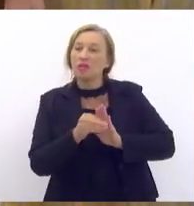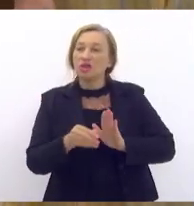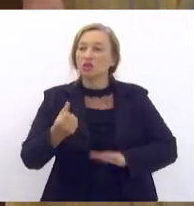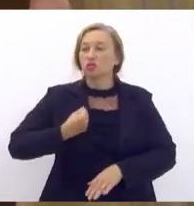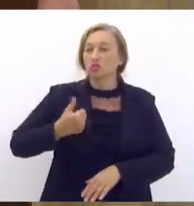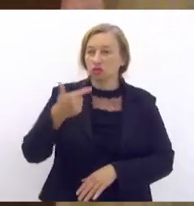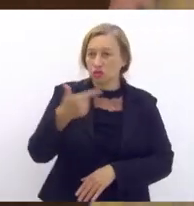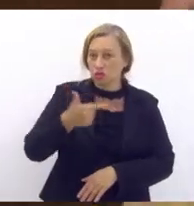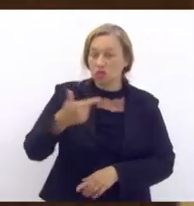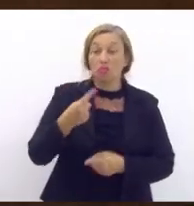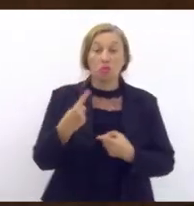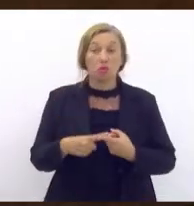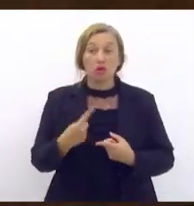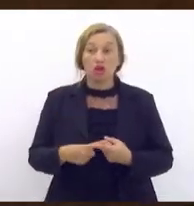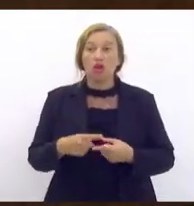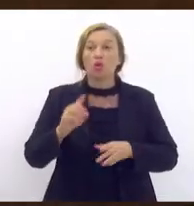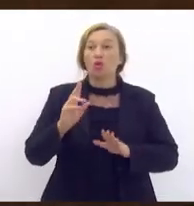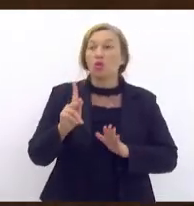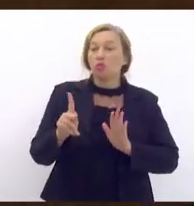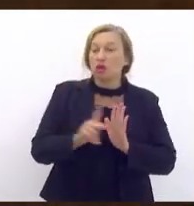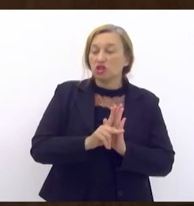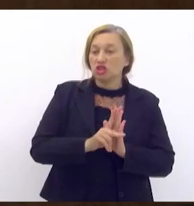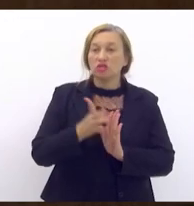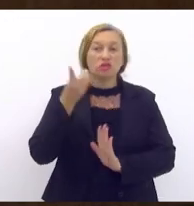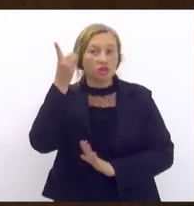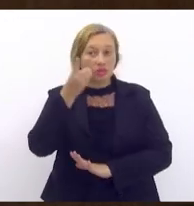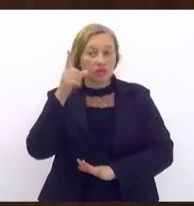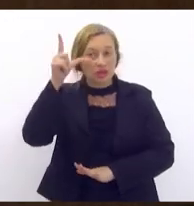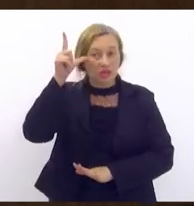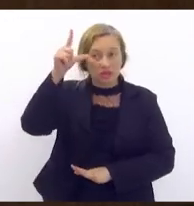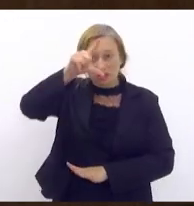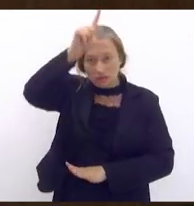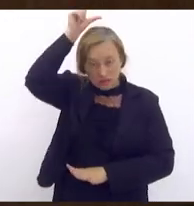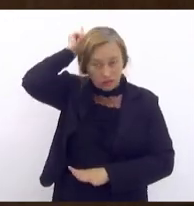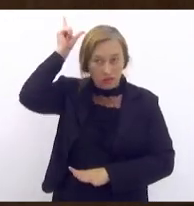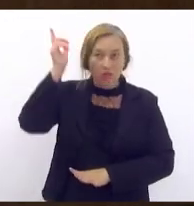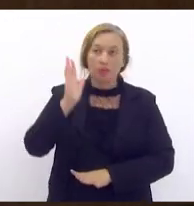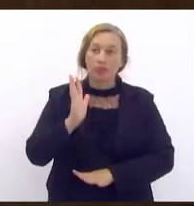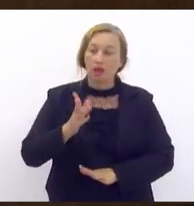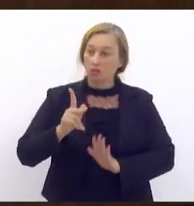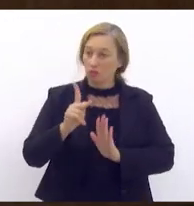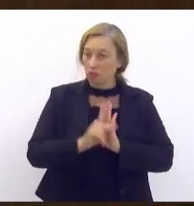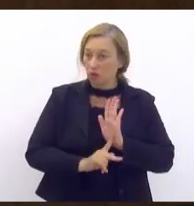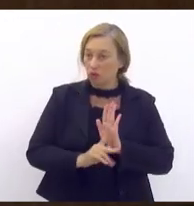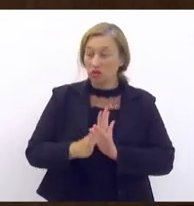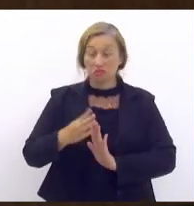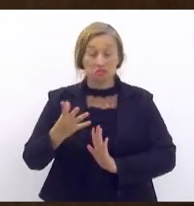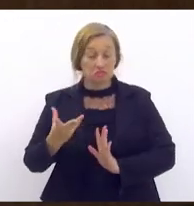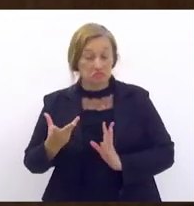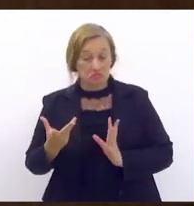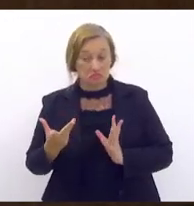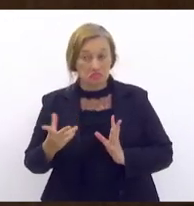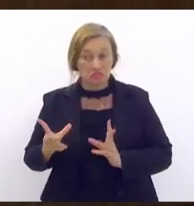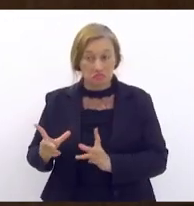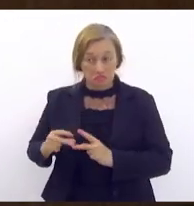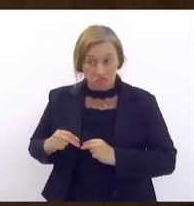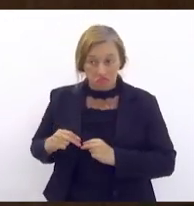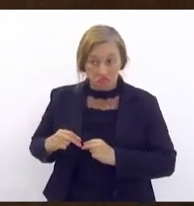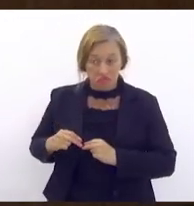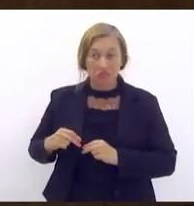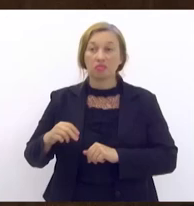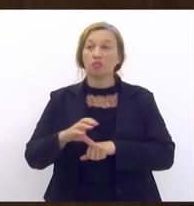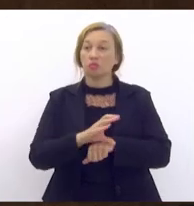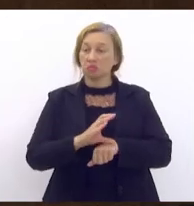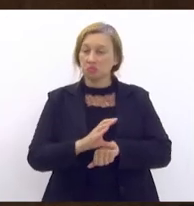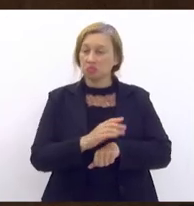2, até porque o projeto dos deputados Lucinho e Luiz Paulo é um projeto meritório e,